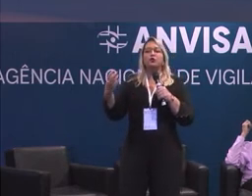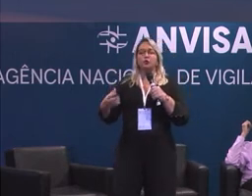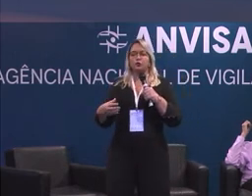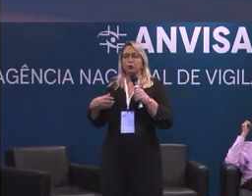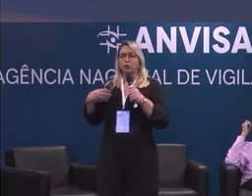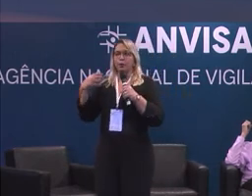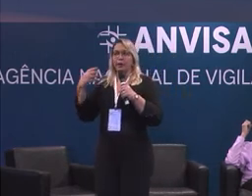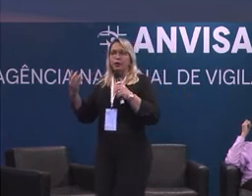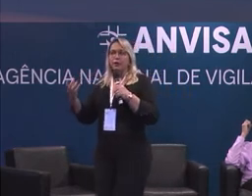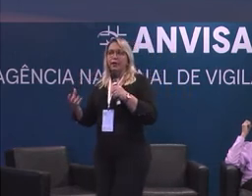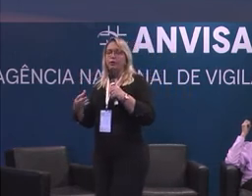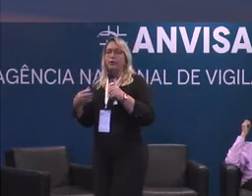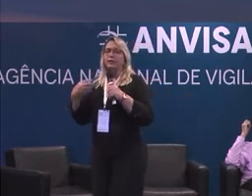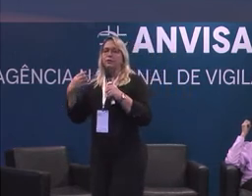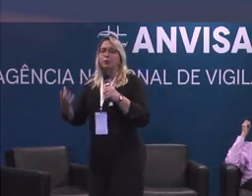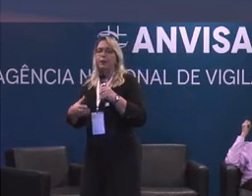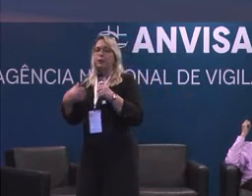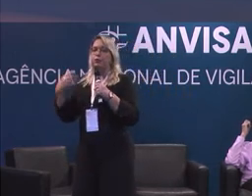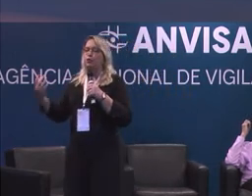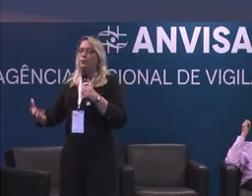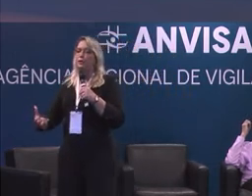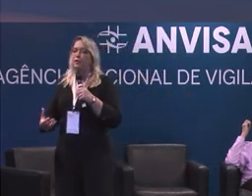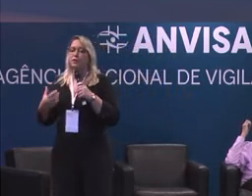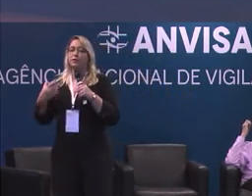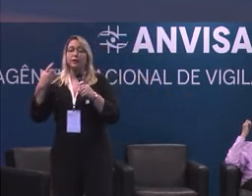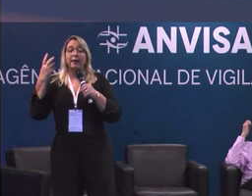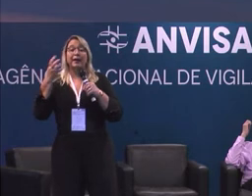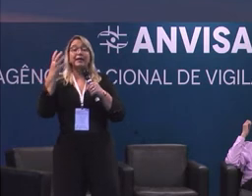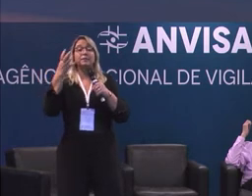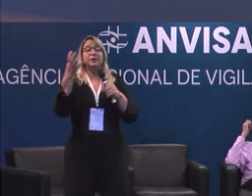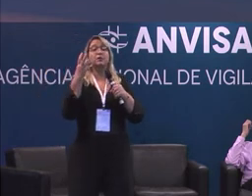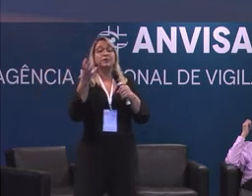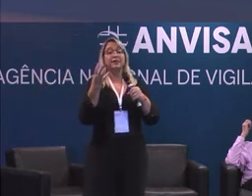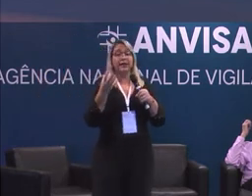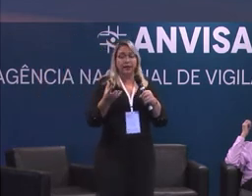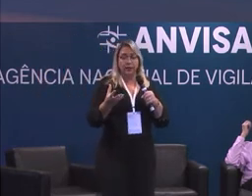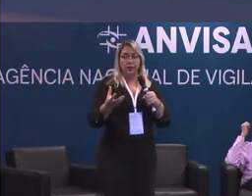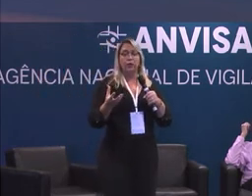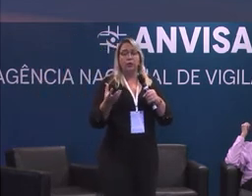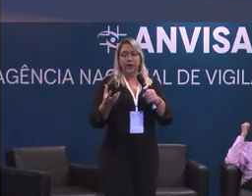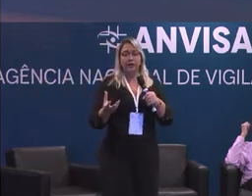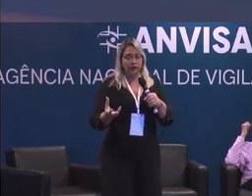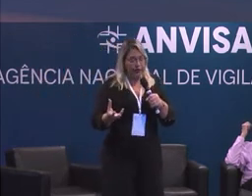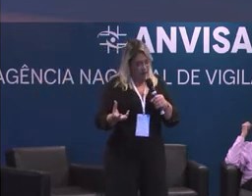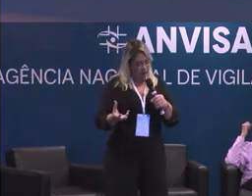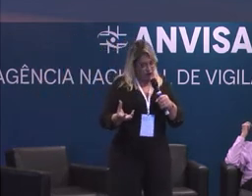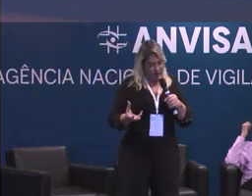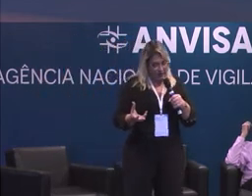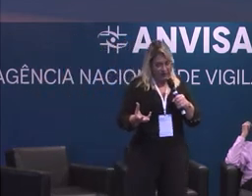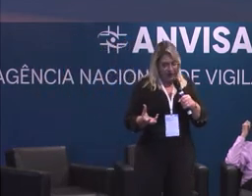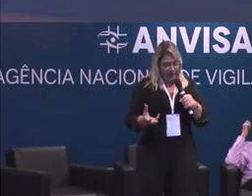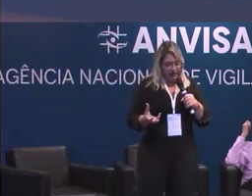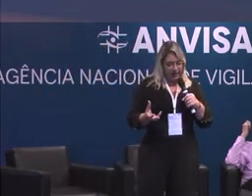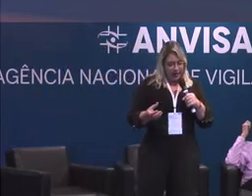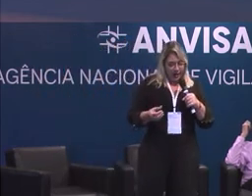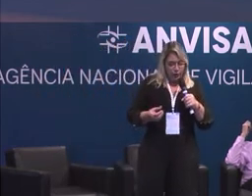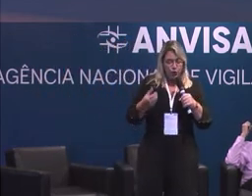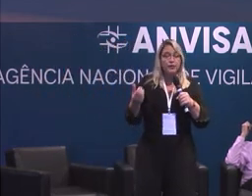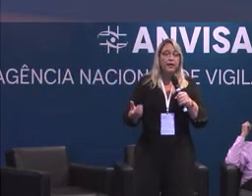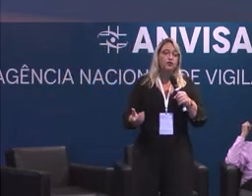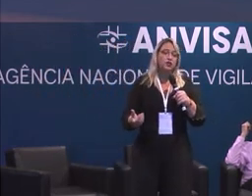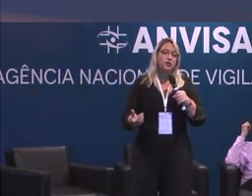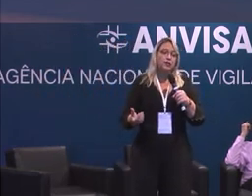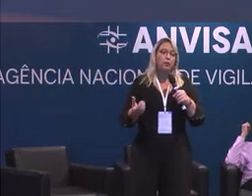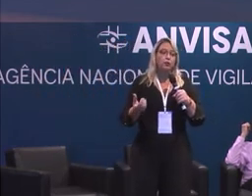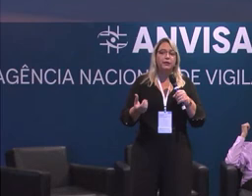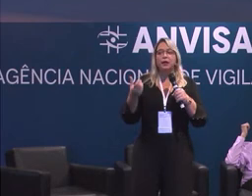nossos, sobre a nossa regulação sobre produtos, sobre serviços, para que as pessoas entendam o que é que, de fato, a vigilância faz. E os conselhos